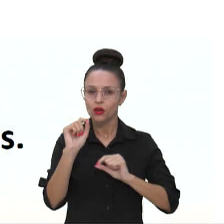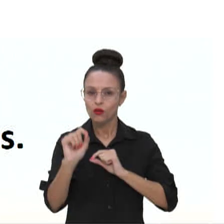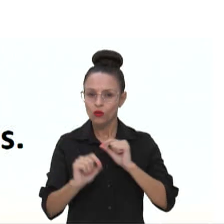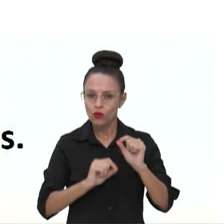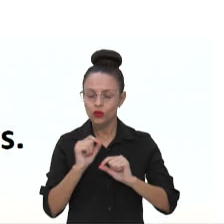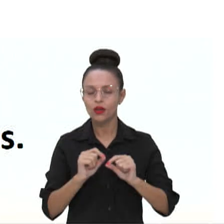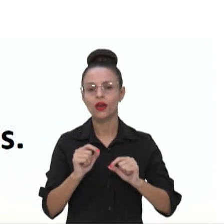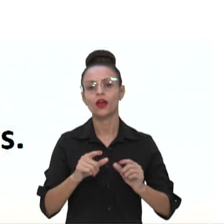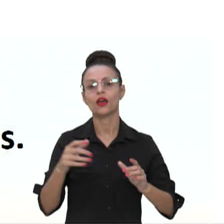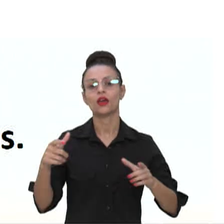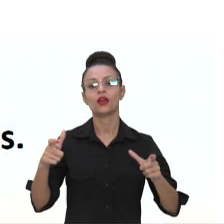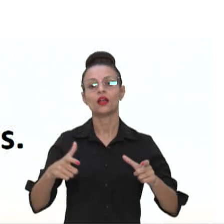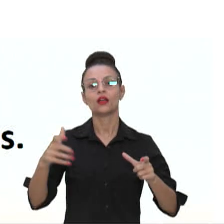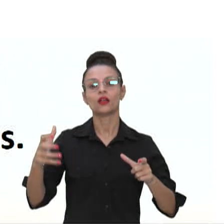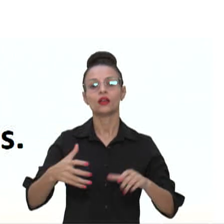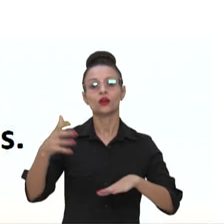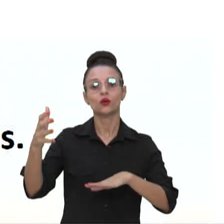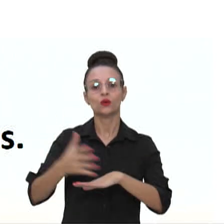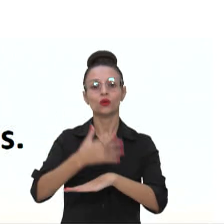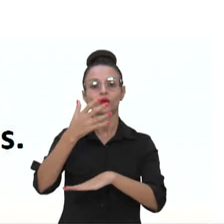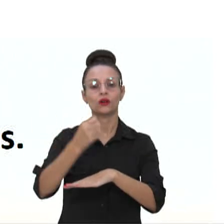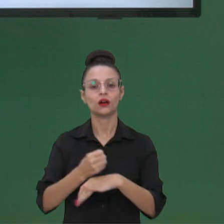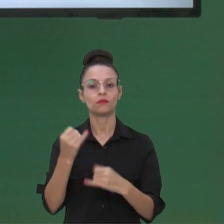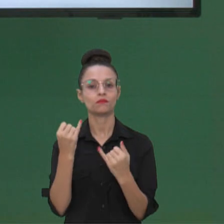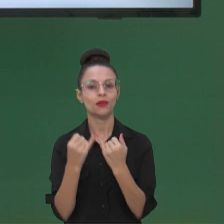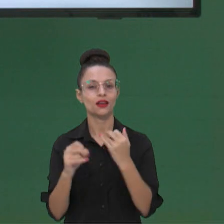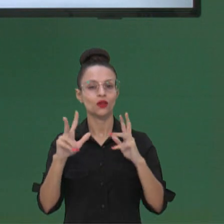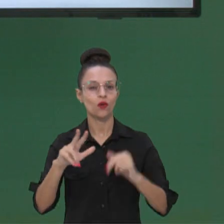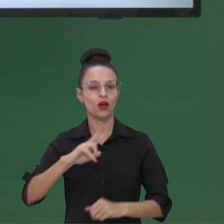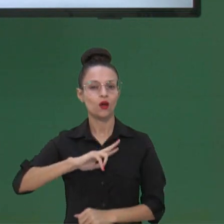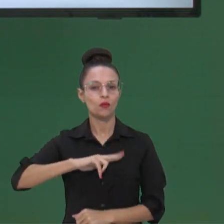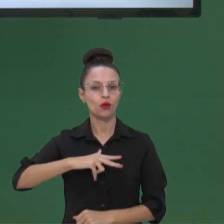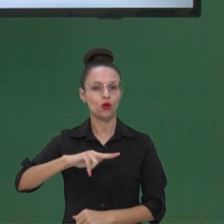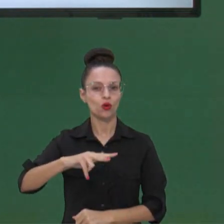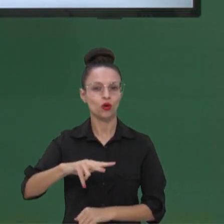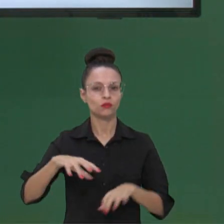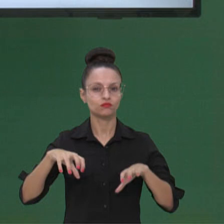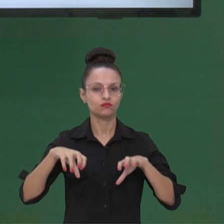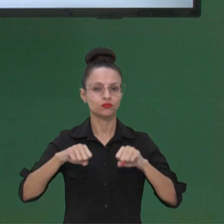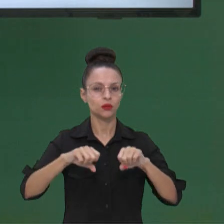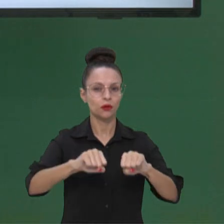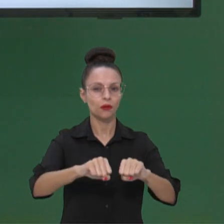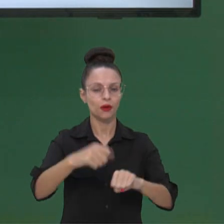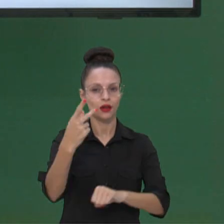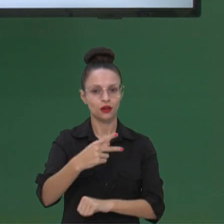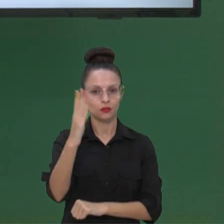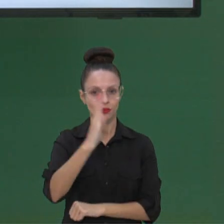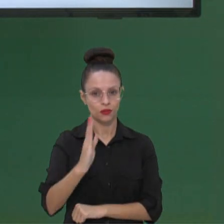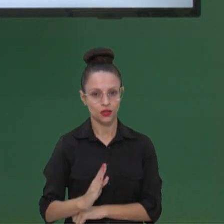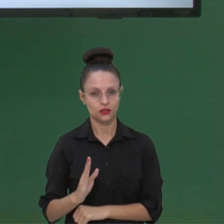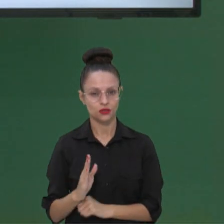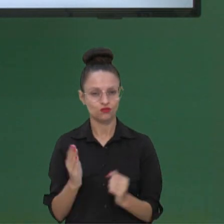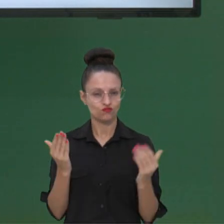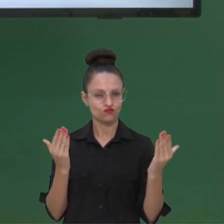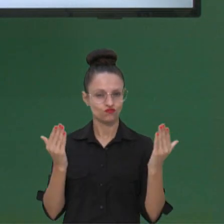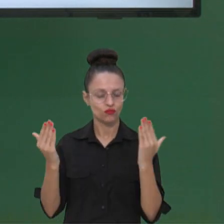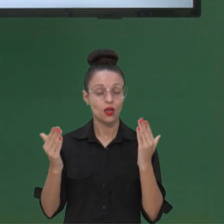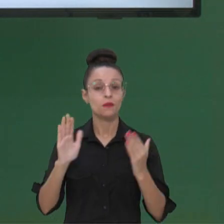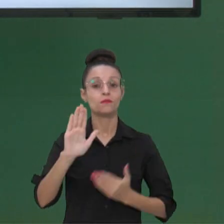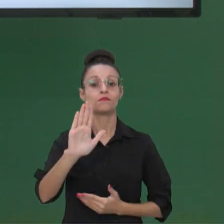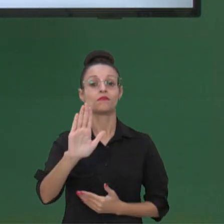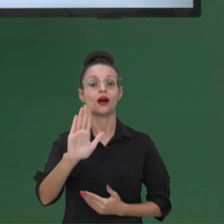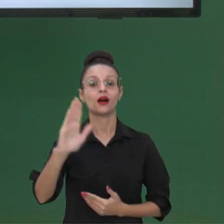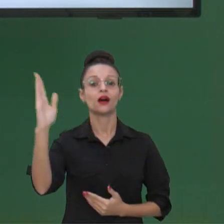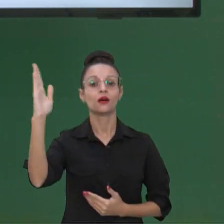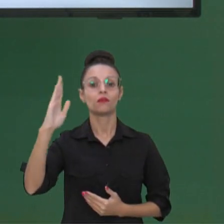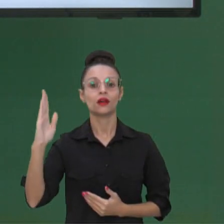uma colonização muito parecida com a dos portugueses no que hoje é o Brasil. Muito forte. Só que você vai lembrar que o Brasil, muito